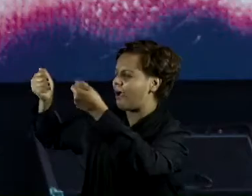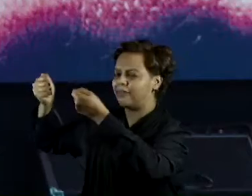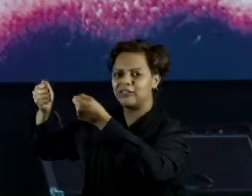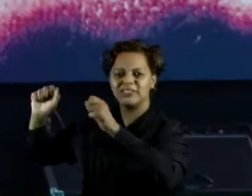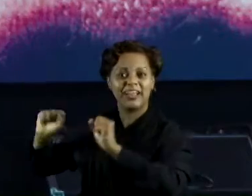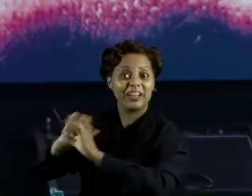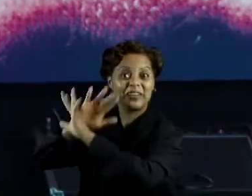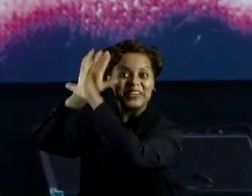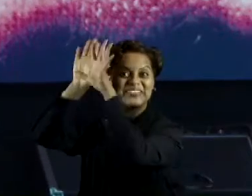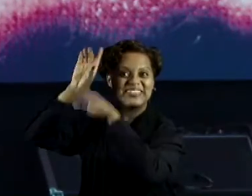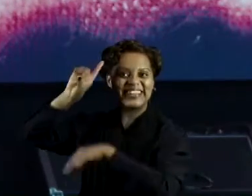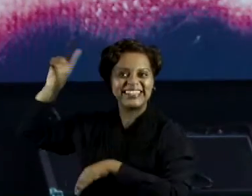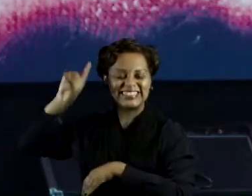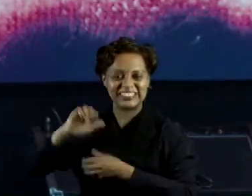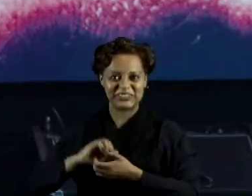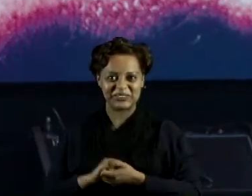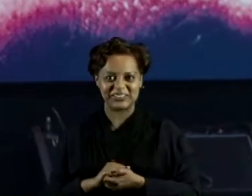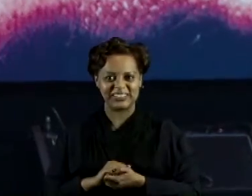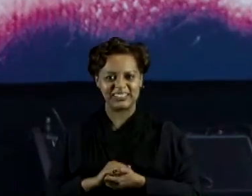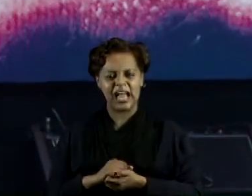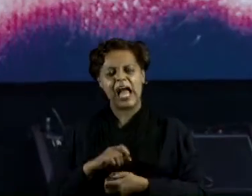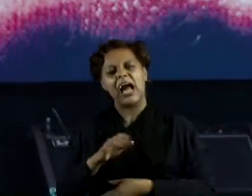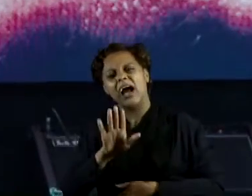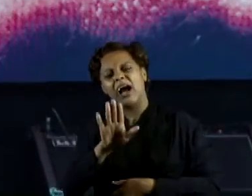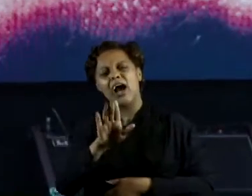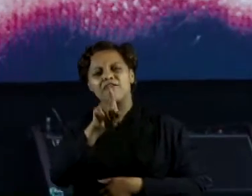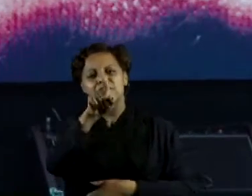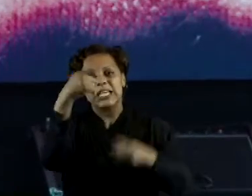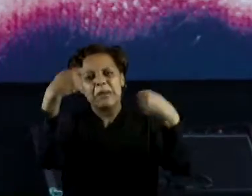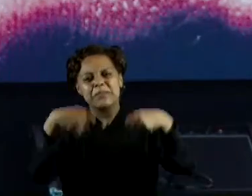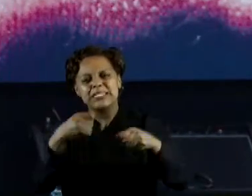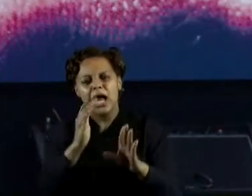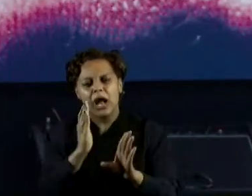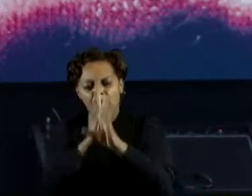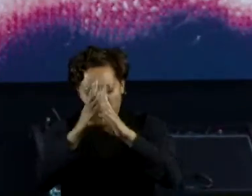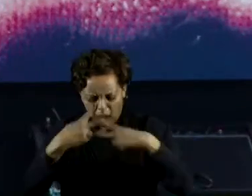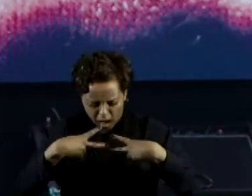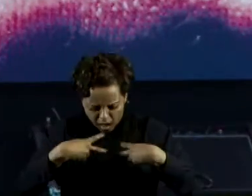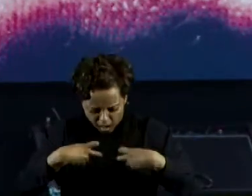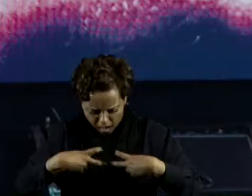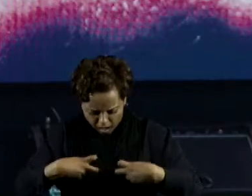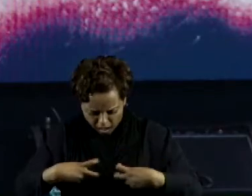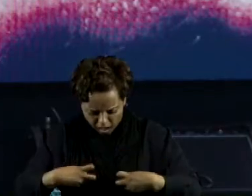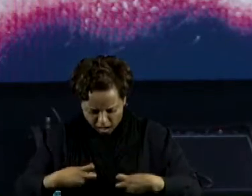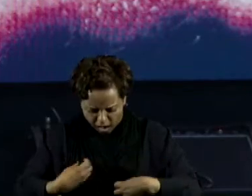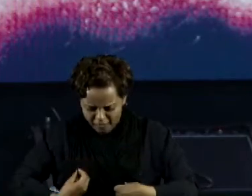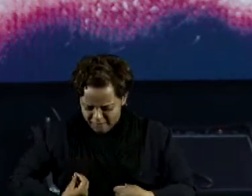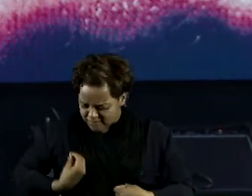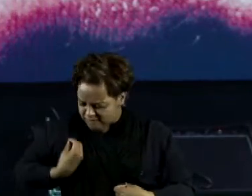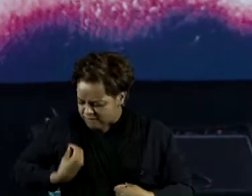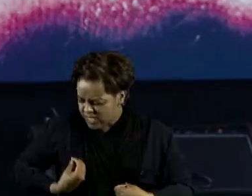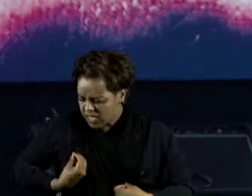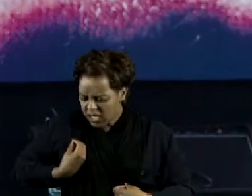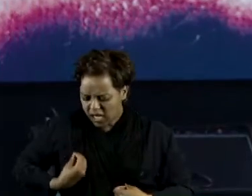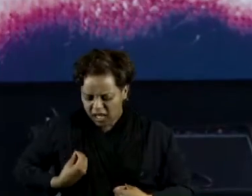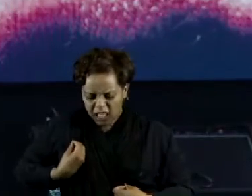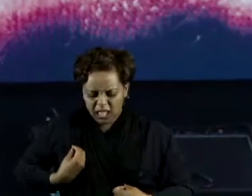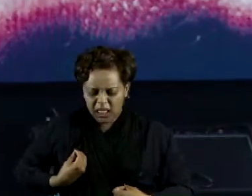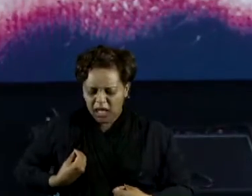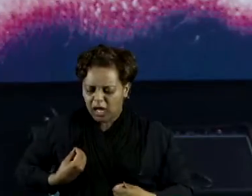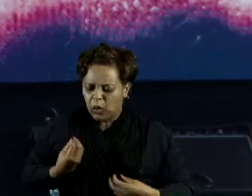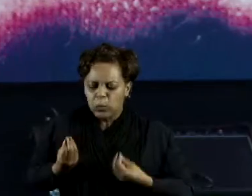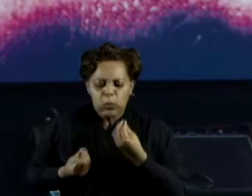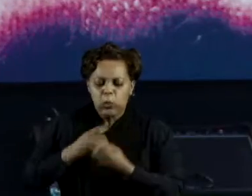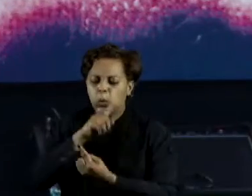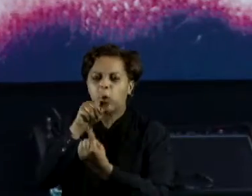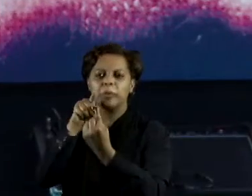E se você encontrar o propósito de Deus na sua vida, você entenderá que Ele é poderoso, que